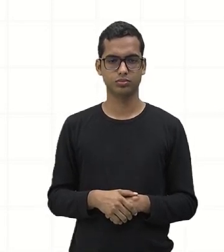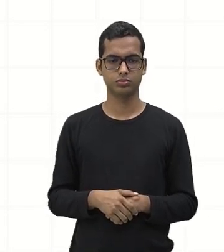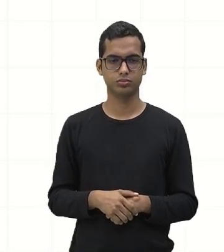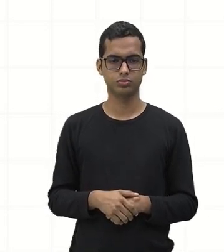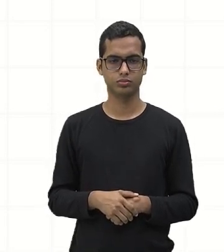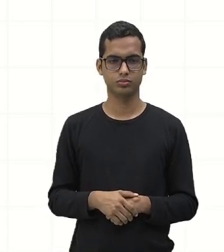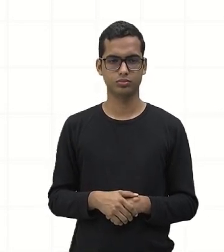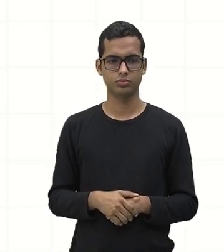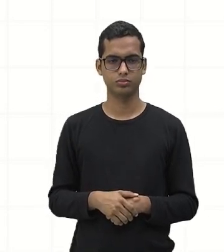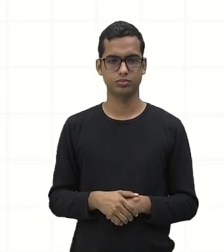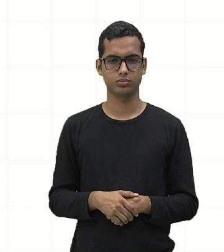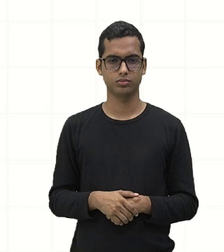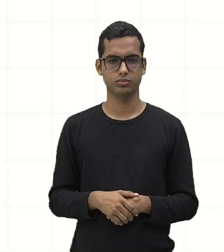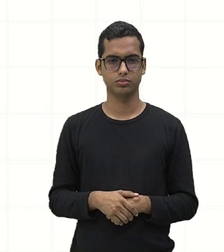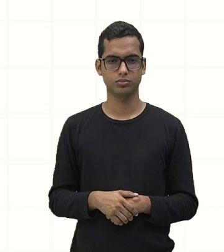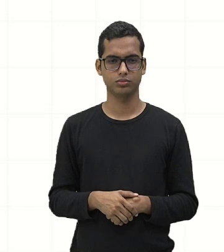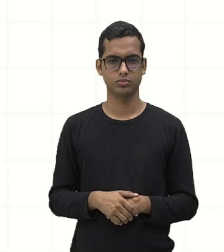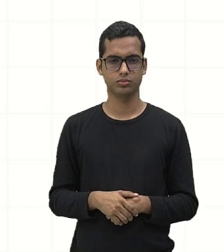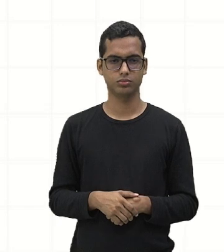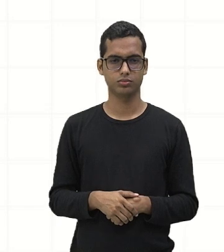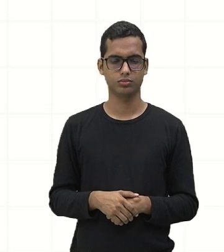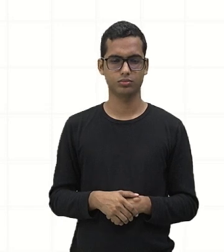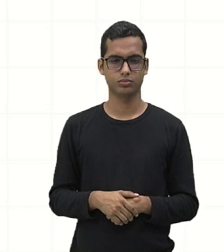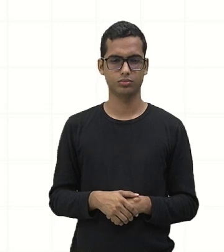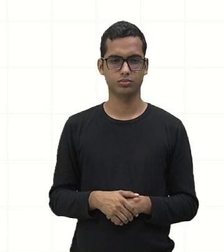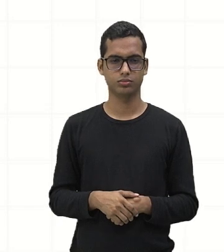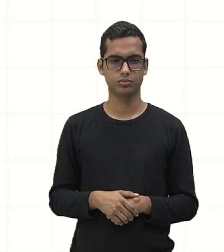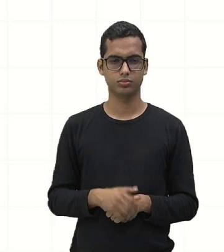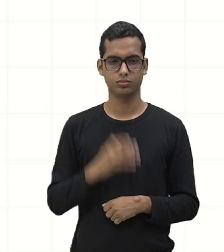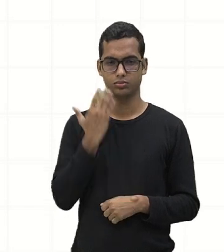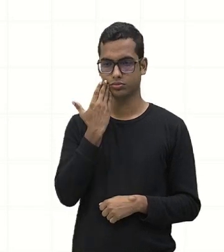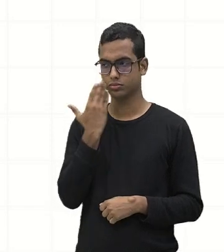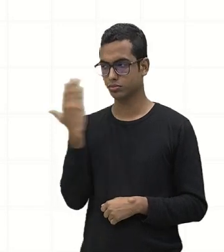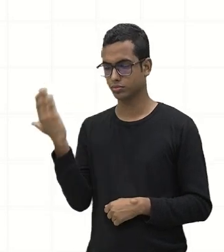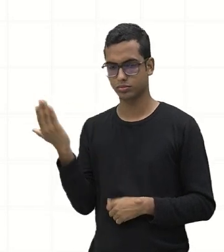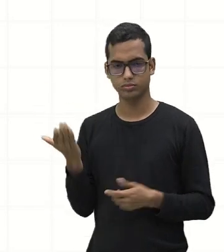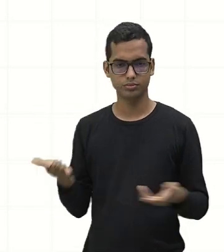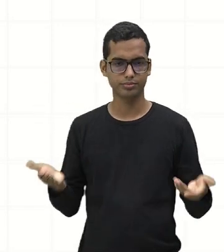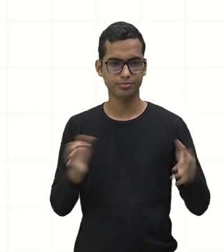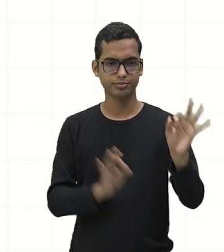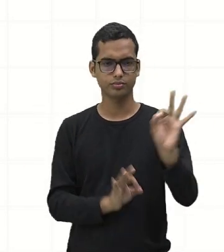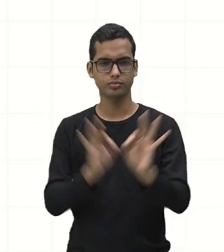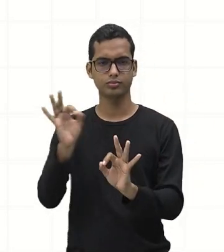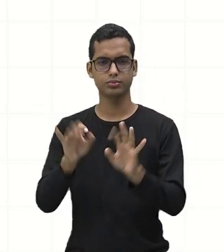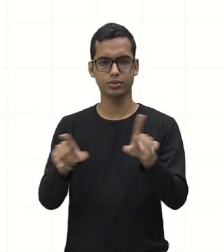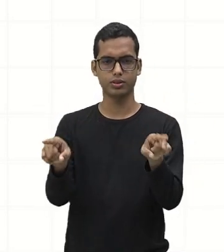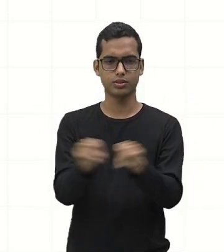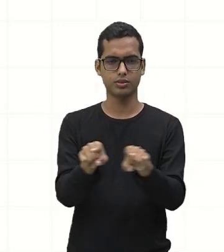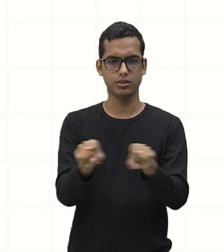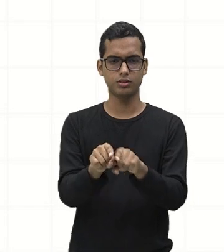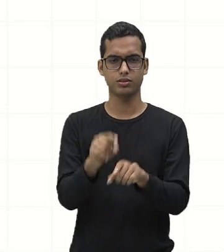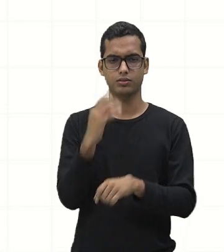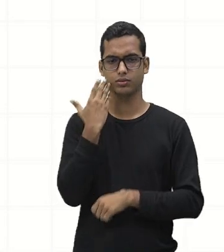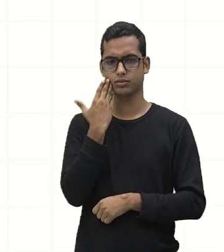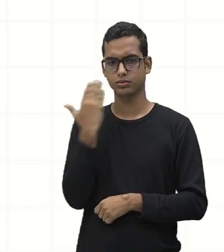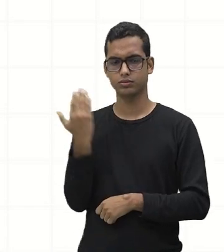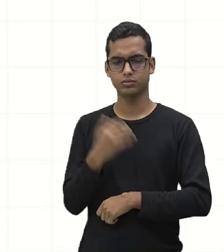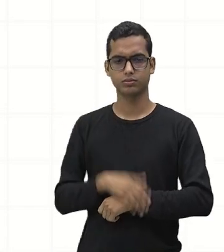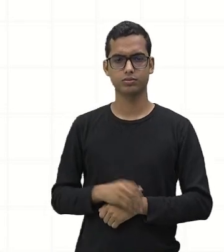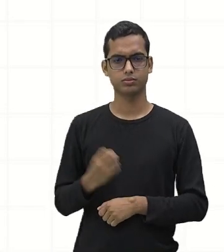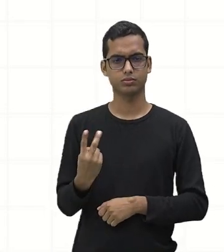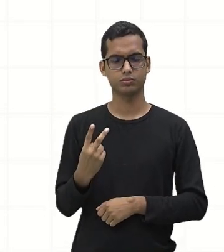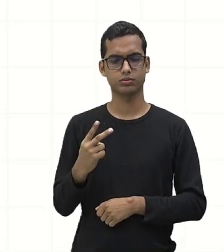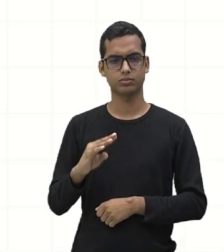gente faz? A potência, nós temos a base. Qual é a base? 2.